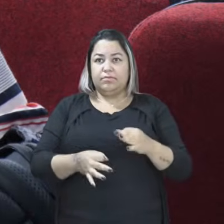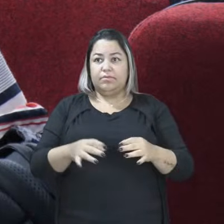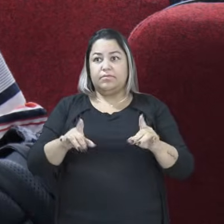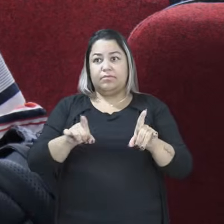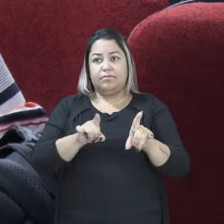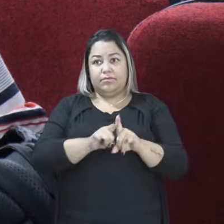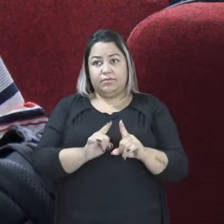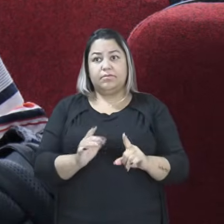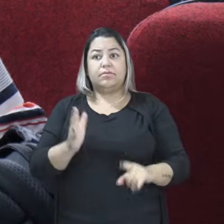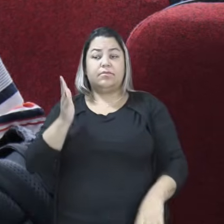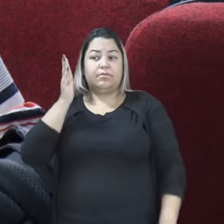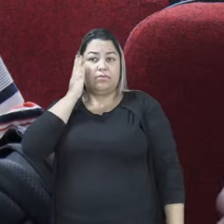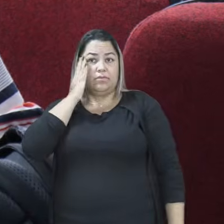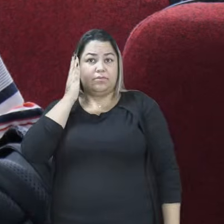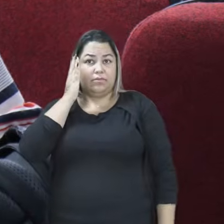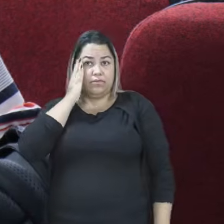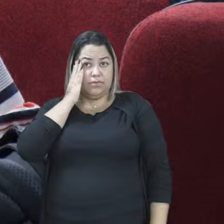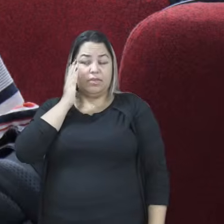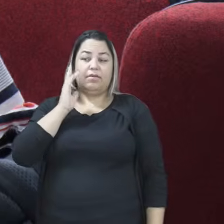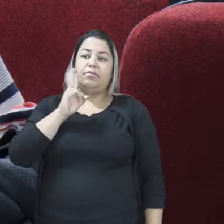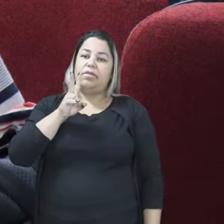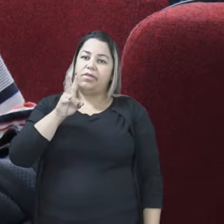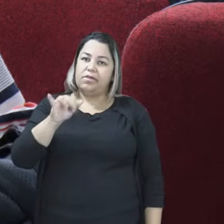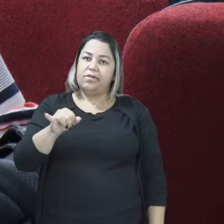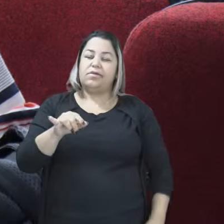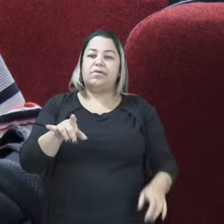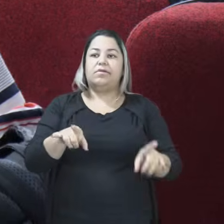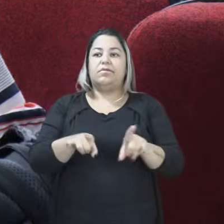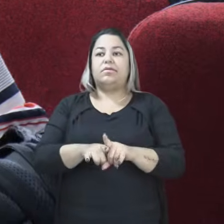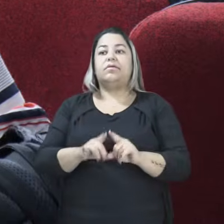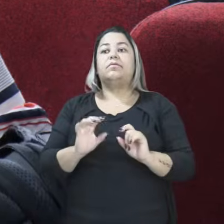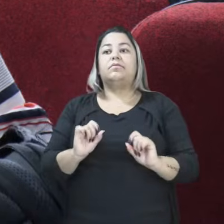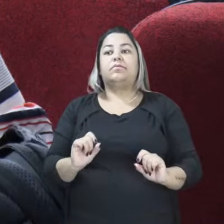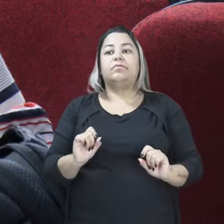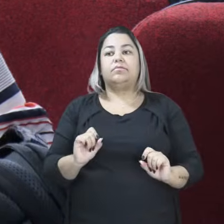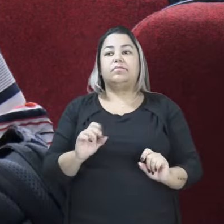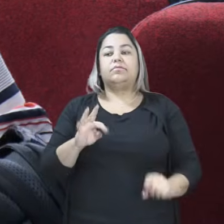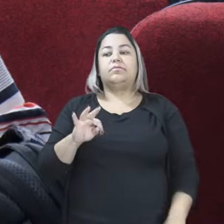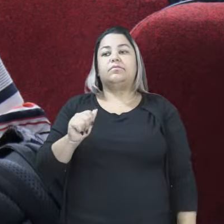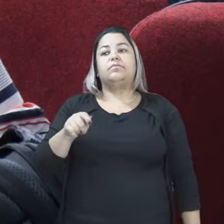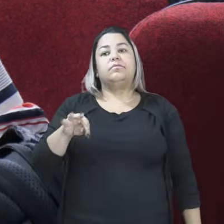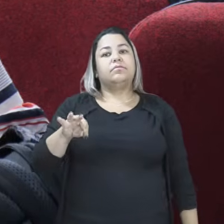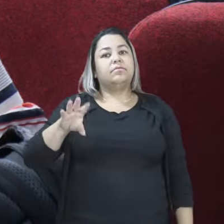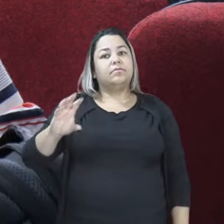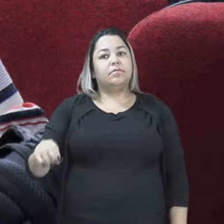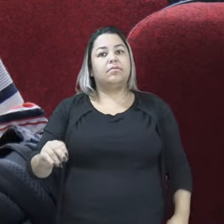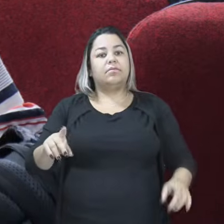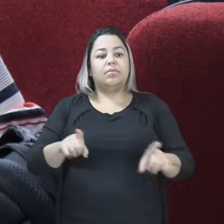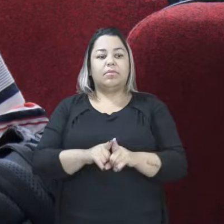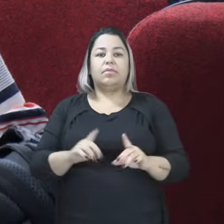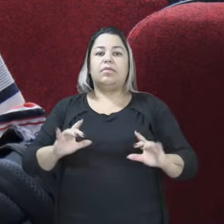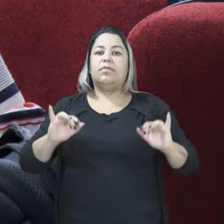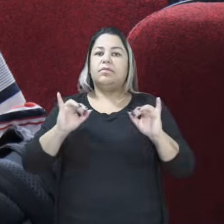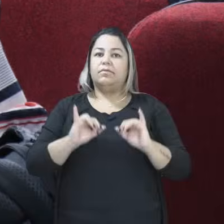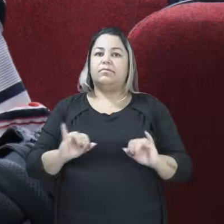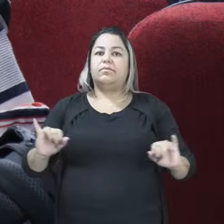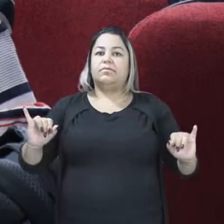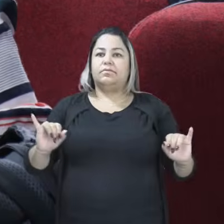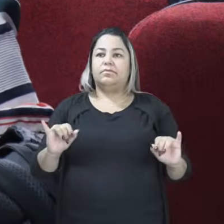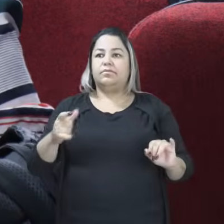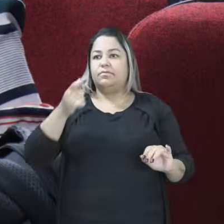saber se vai continuar, Tato, essa campanha que vocês começaram com inteligência